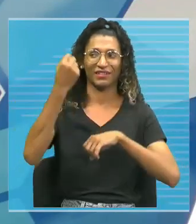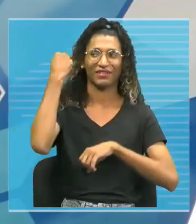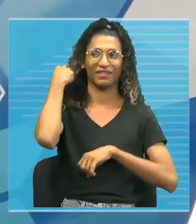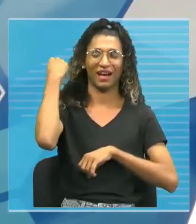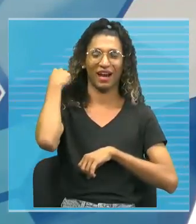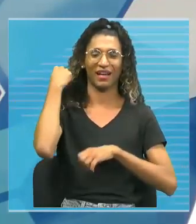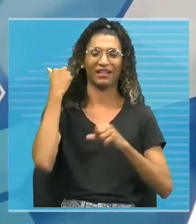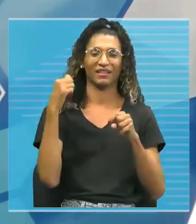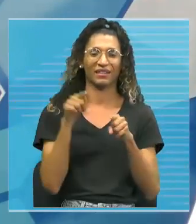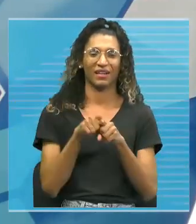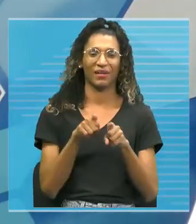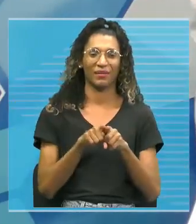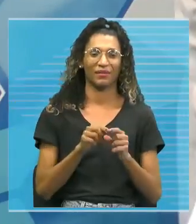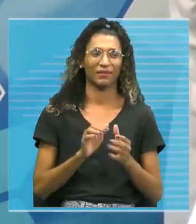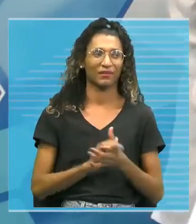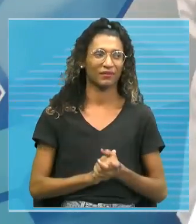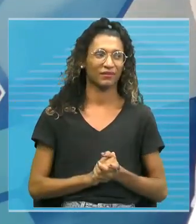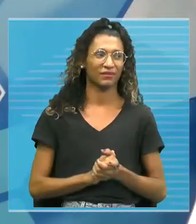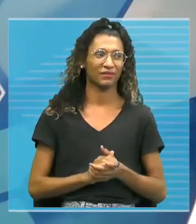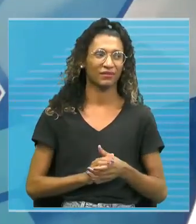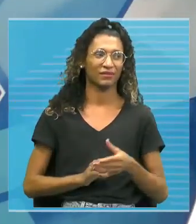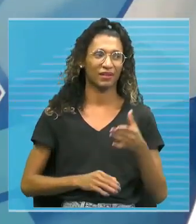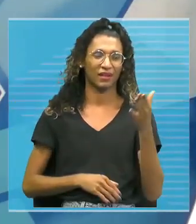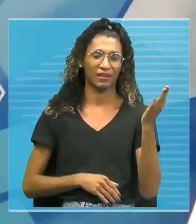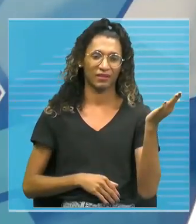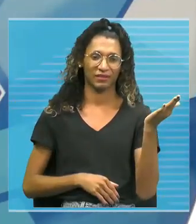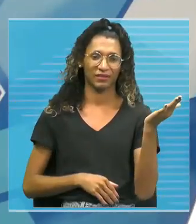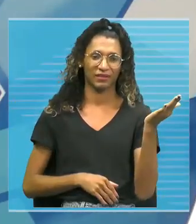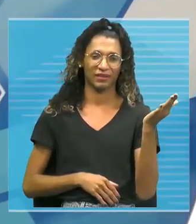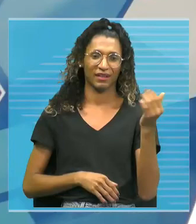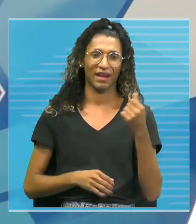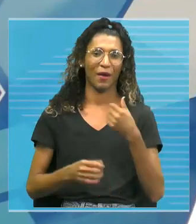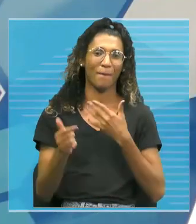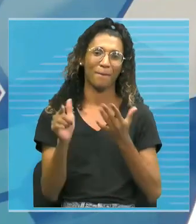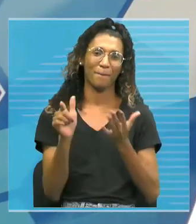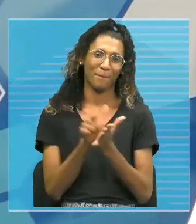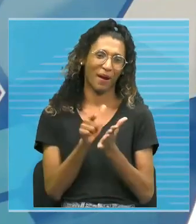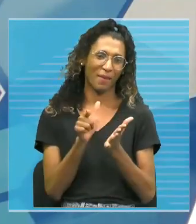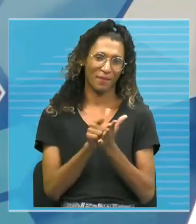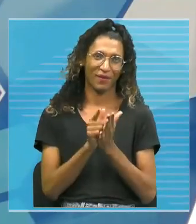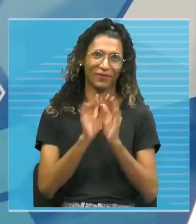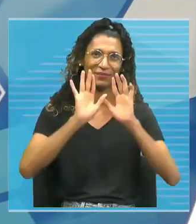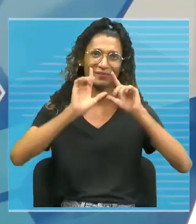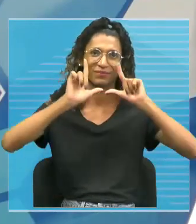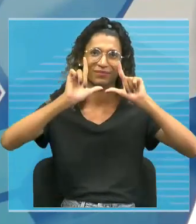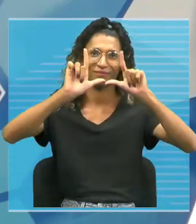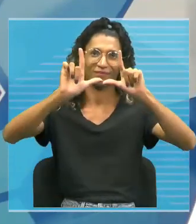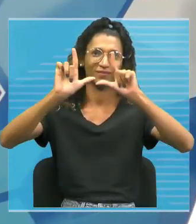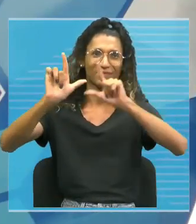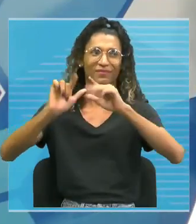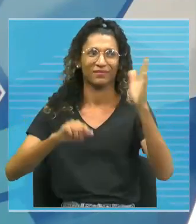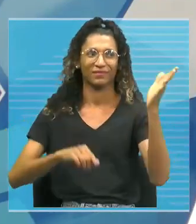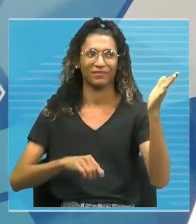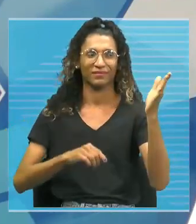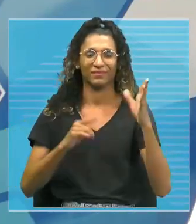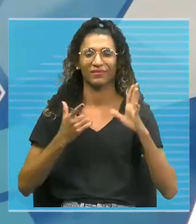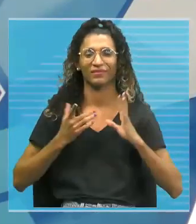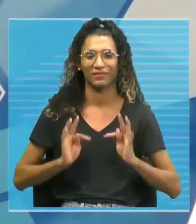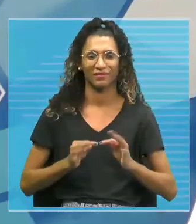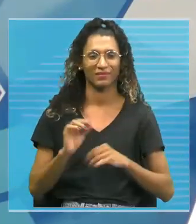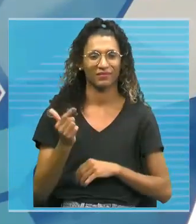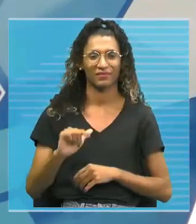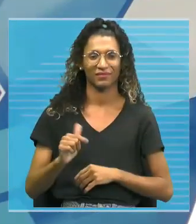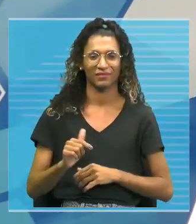Aqui é um papel de parede, não tem nada de tecnologia. Pode deixar do jeito que tá aí, Jorginho. Aqui é papel de parede, ó. Não tem nada de